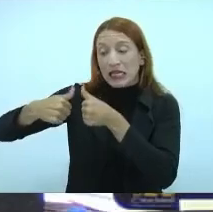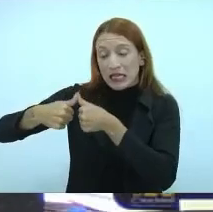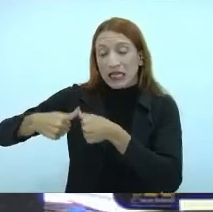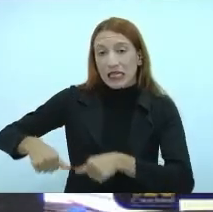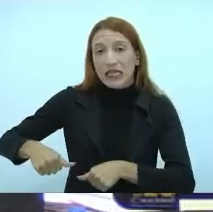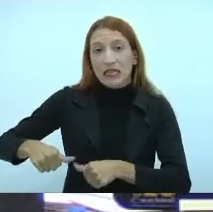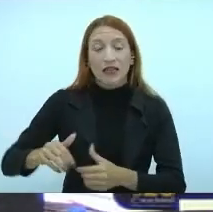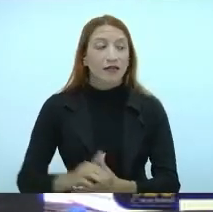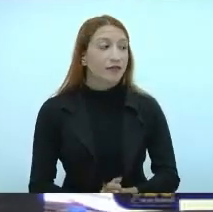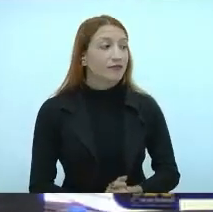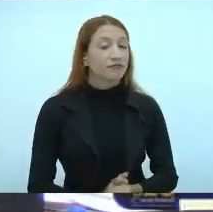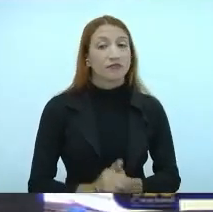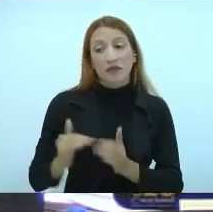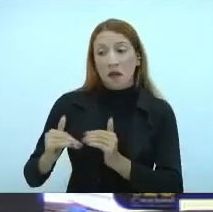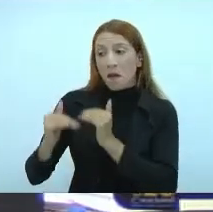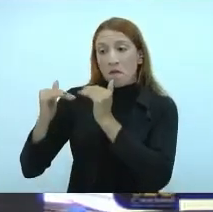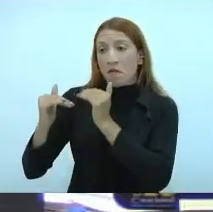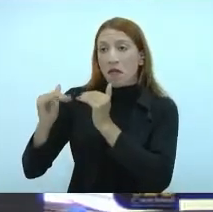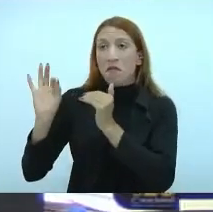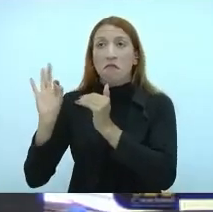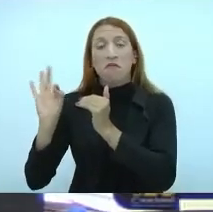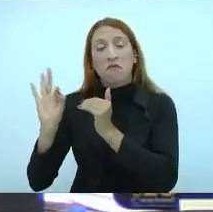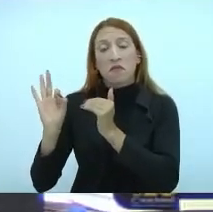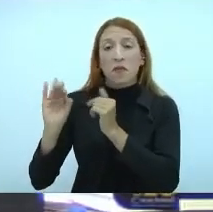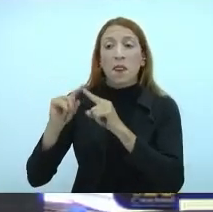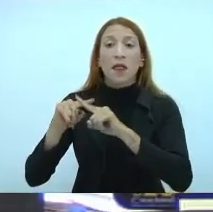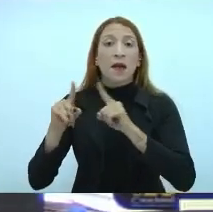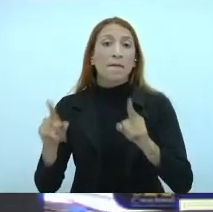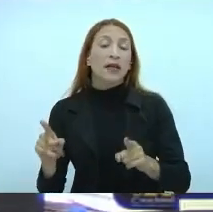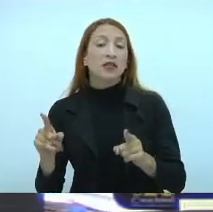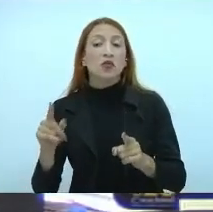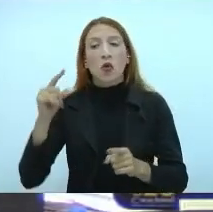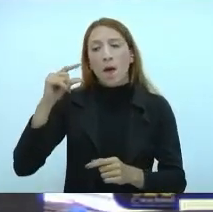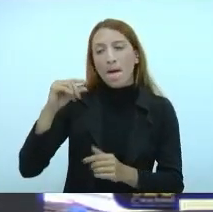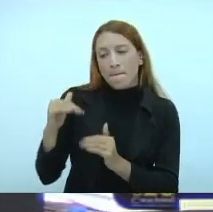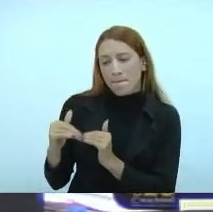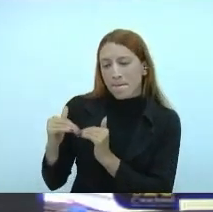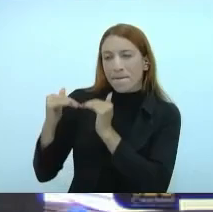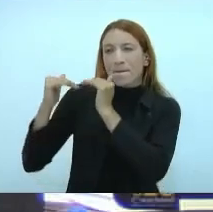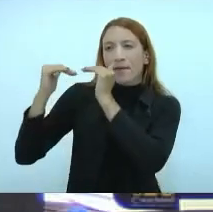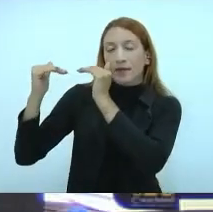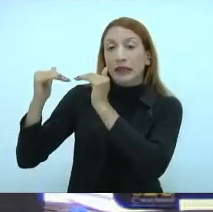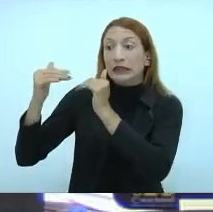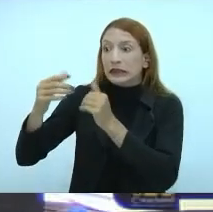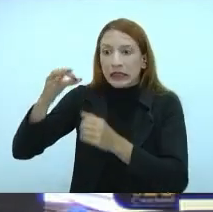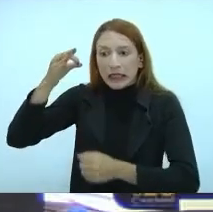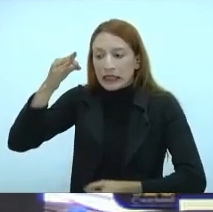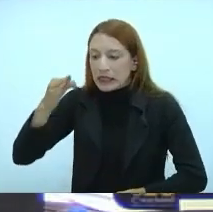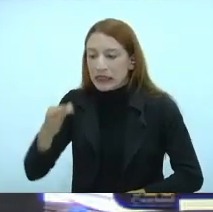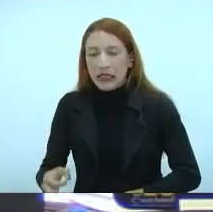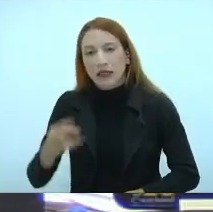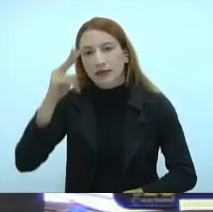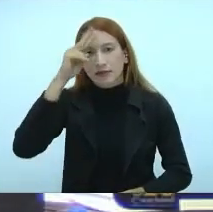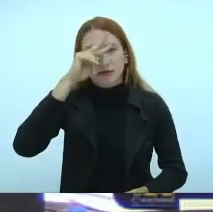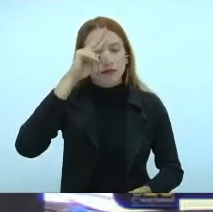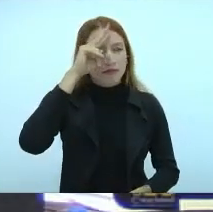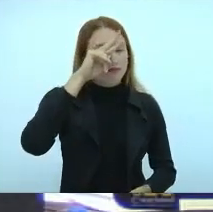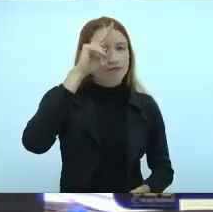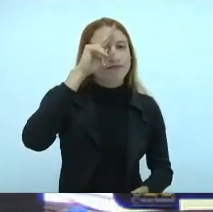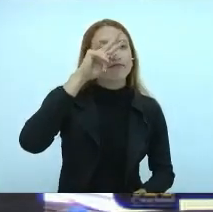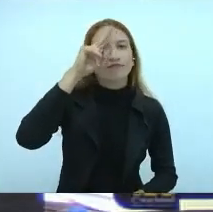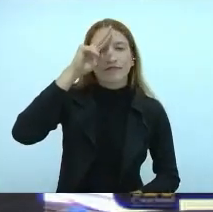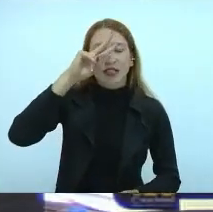diz carioca não cresci muita coisa mas o pouco que eu cresci aqui está registrado na história dessa cidade está